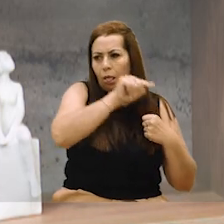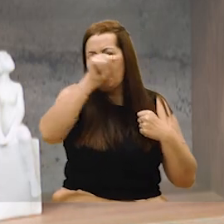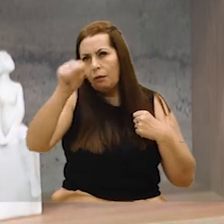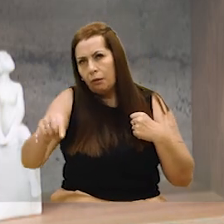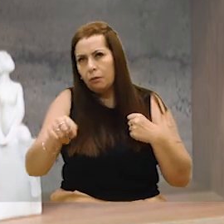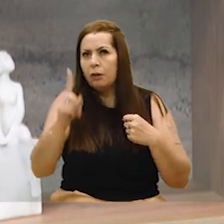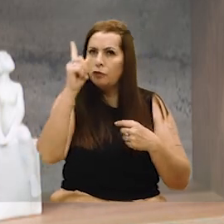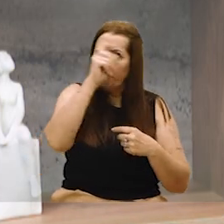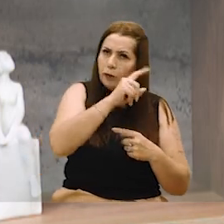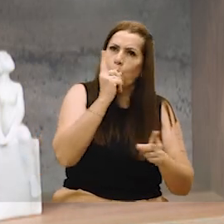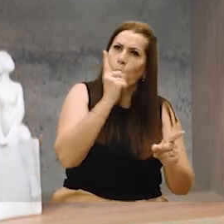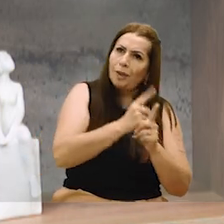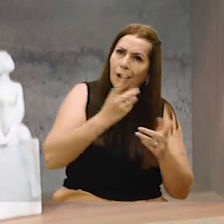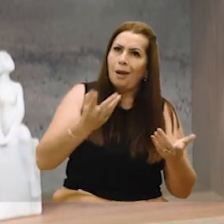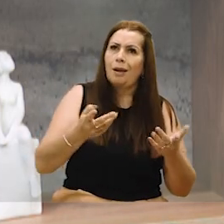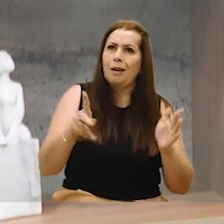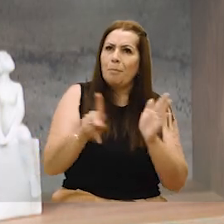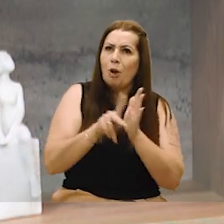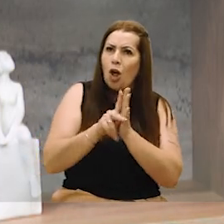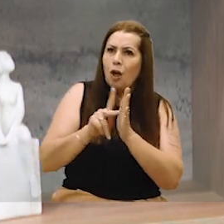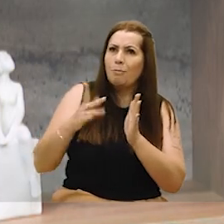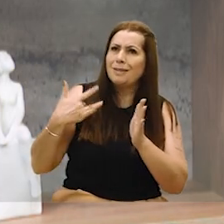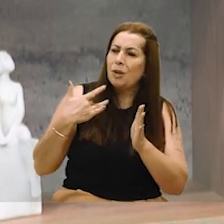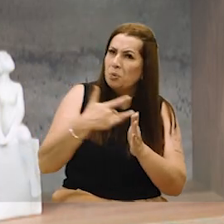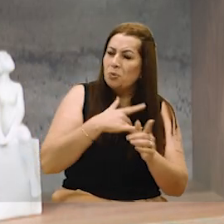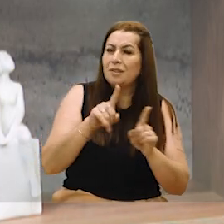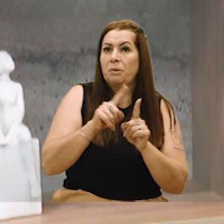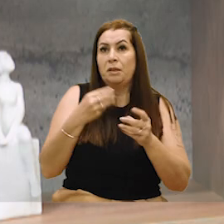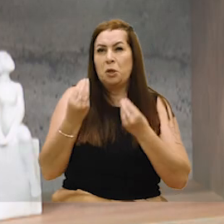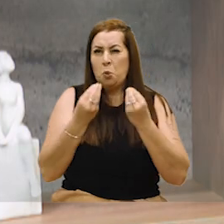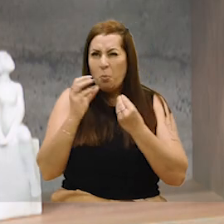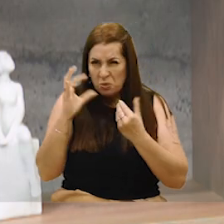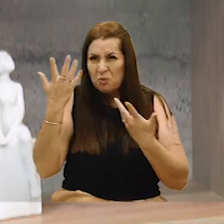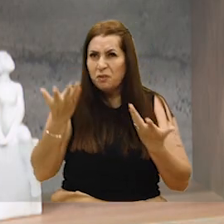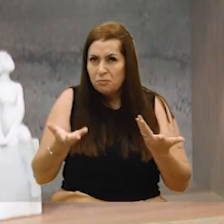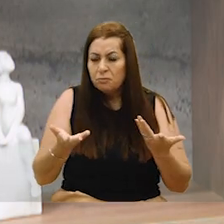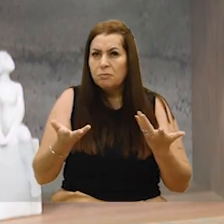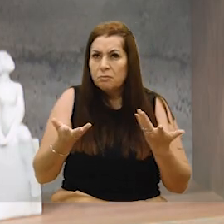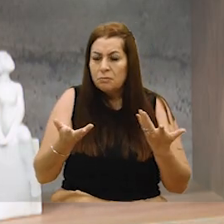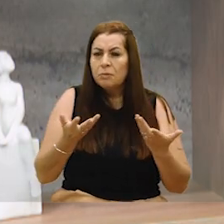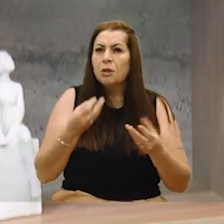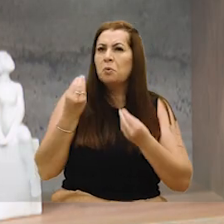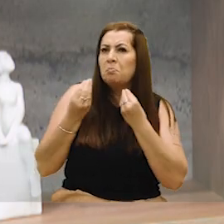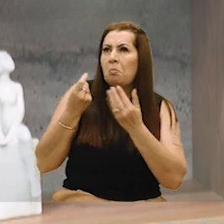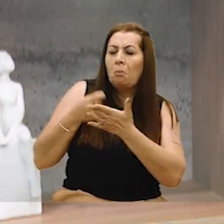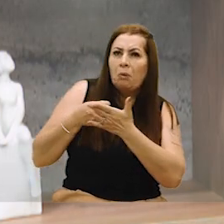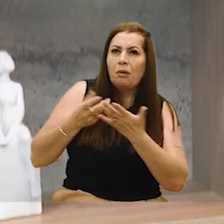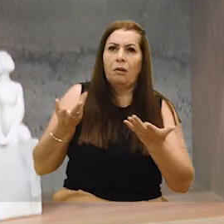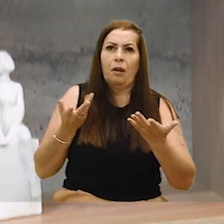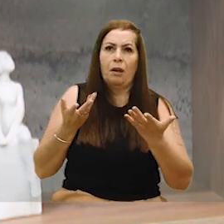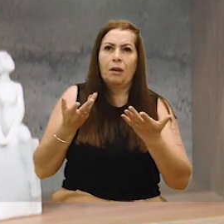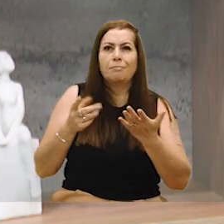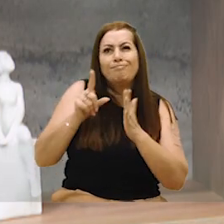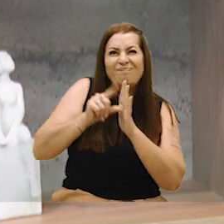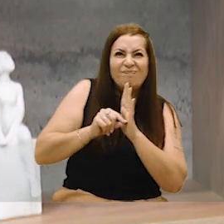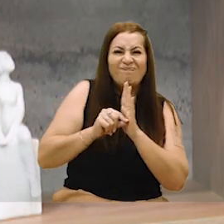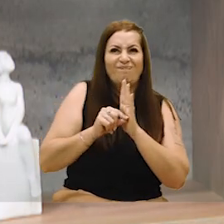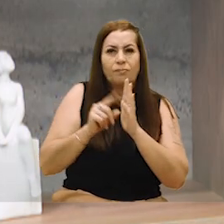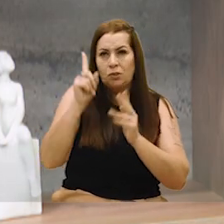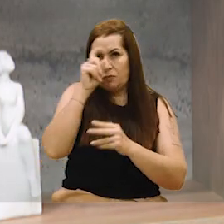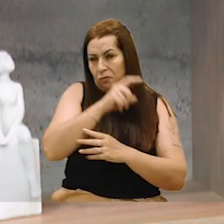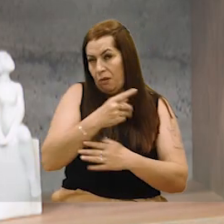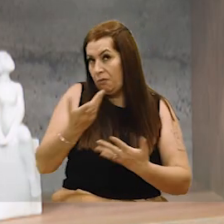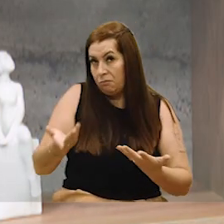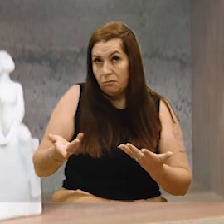cidade, daqui a pouco é difícil chegar na própria saúde. Tem como resolver isso, tentar atenuar um pouco